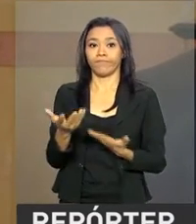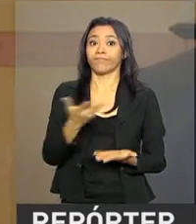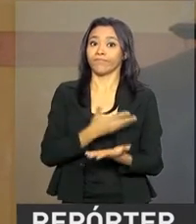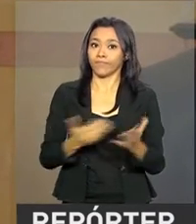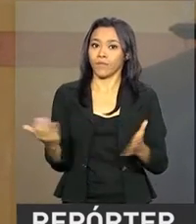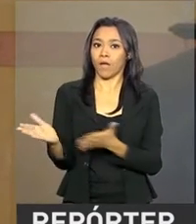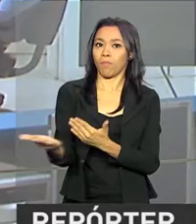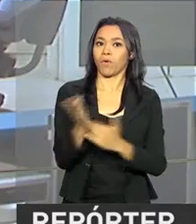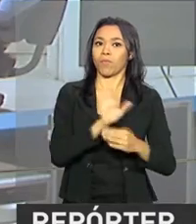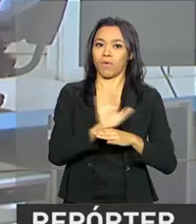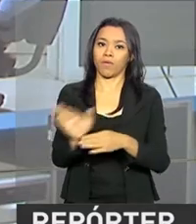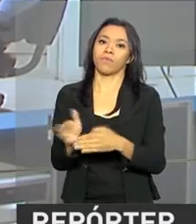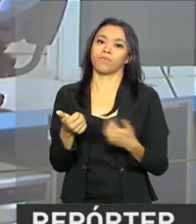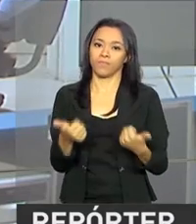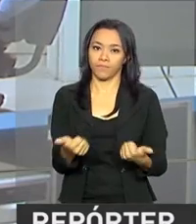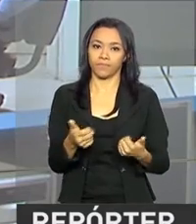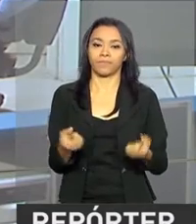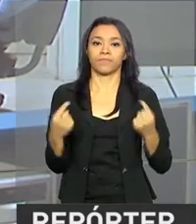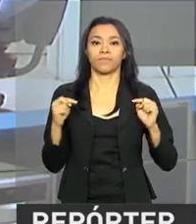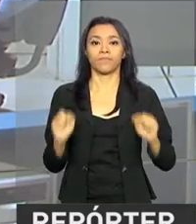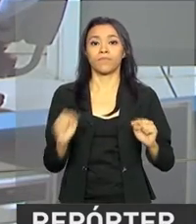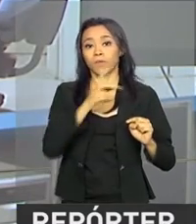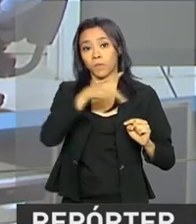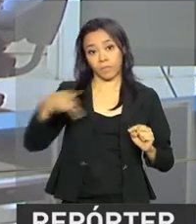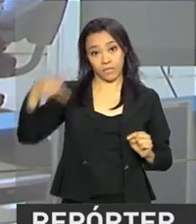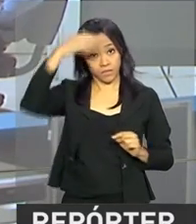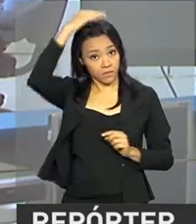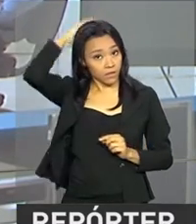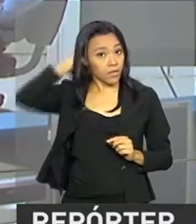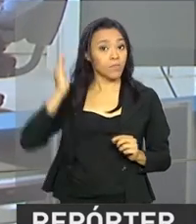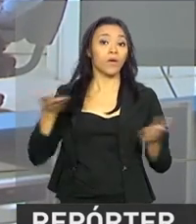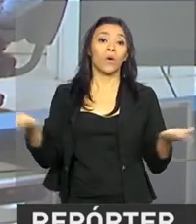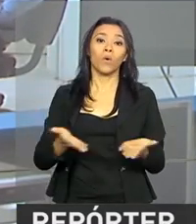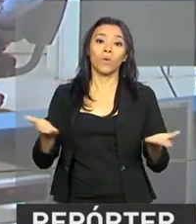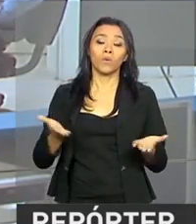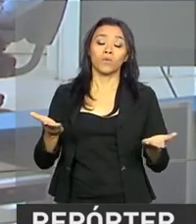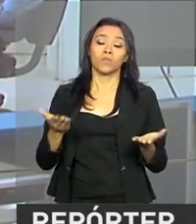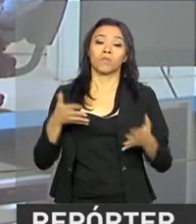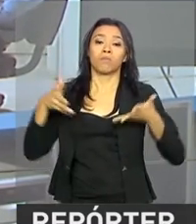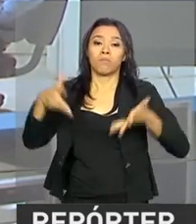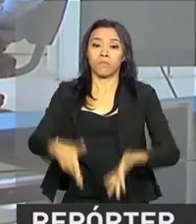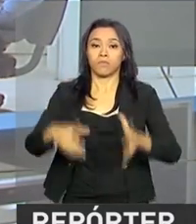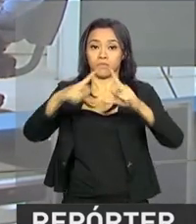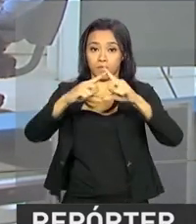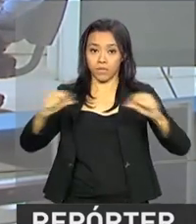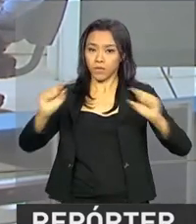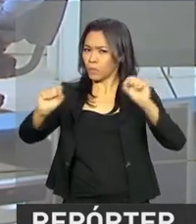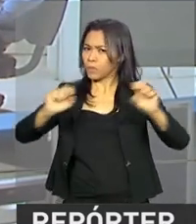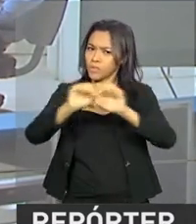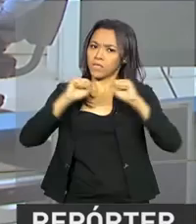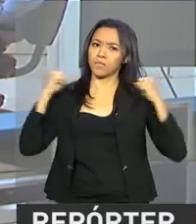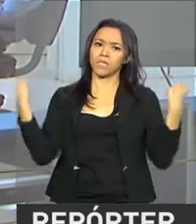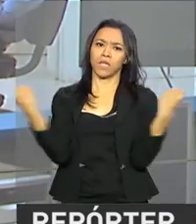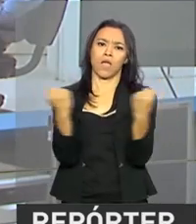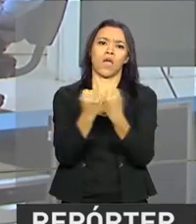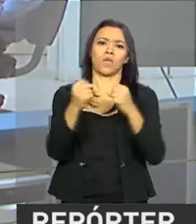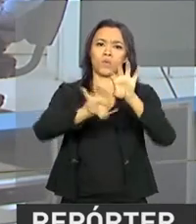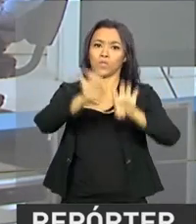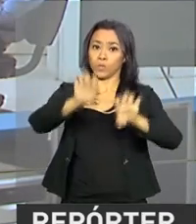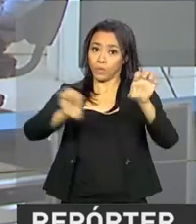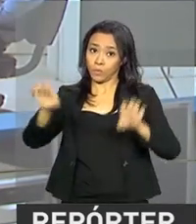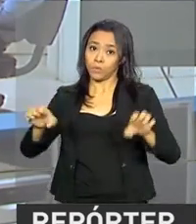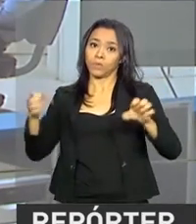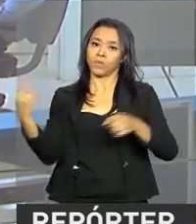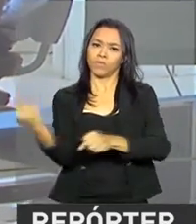mais cooperando com o presidente michel temer participa hoje em brasília de um seminário sobre infraestrutura a